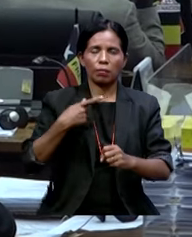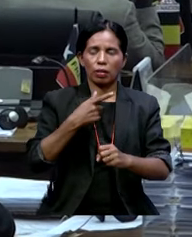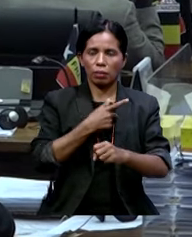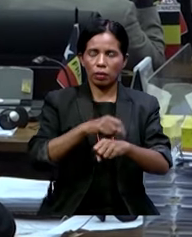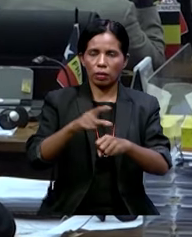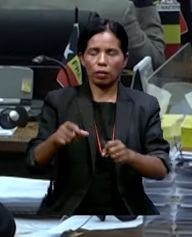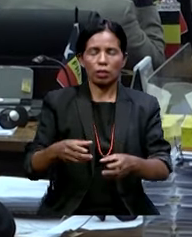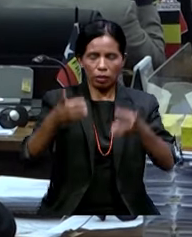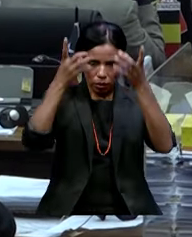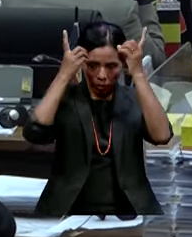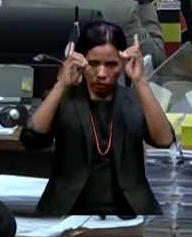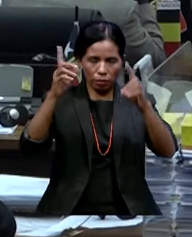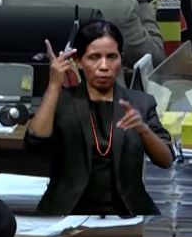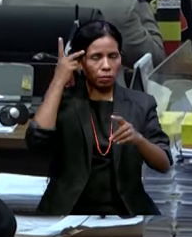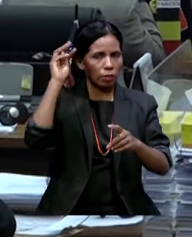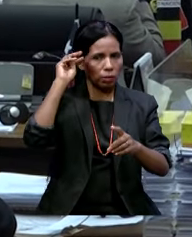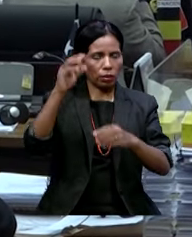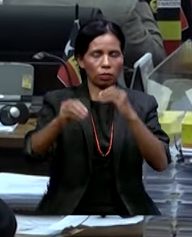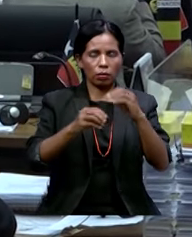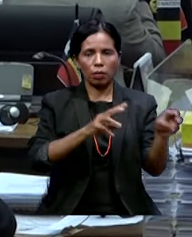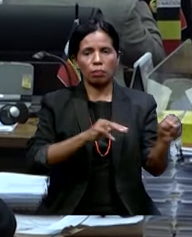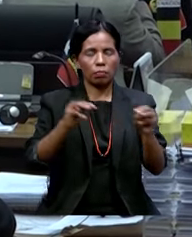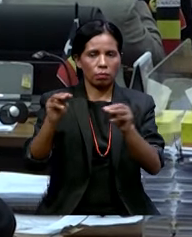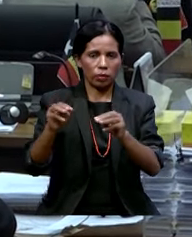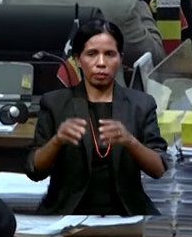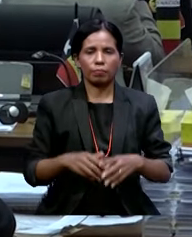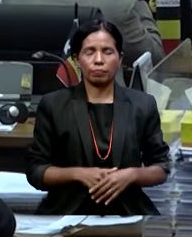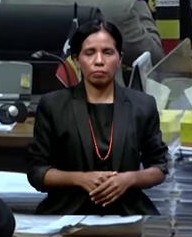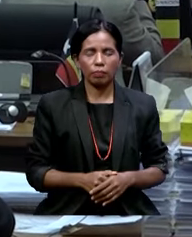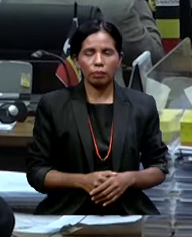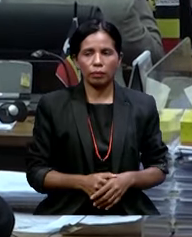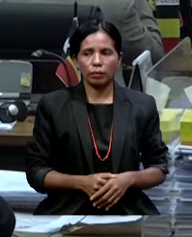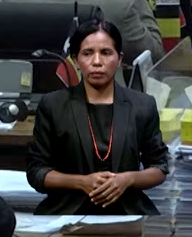apoia decisão primeiro ministro Nian kona ba remodelação. Tito Silva, GMN.